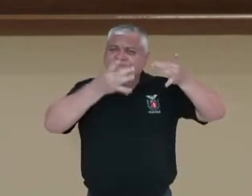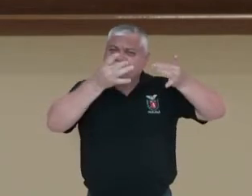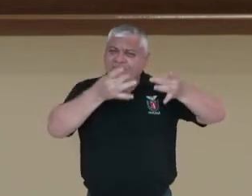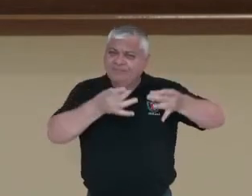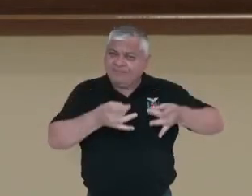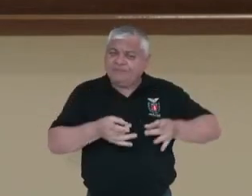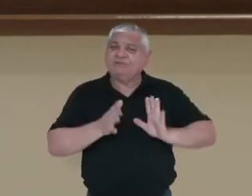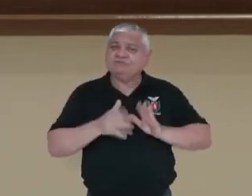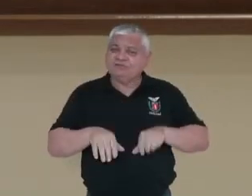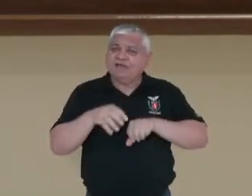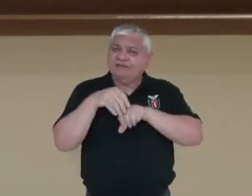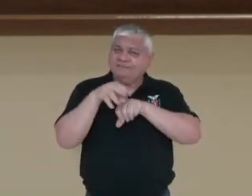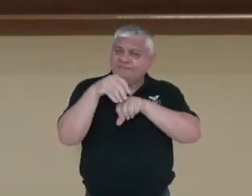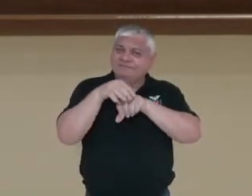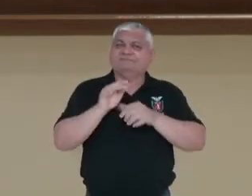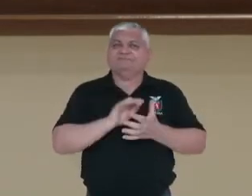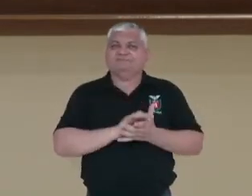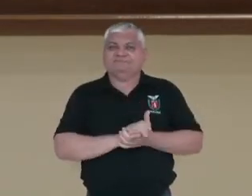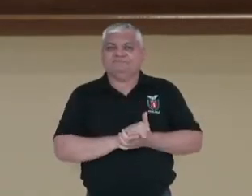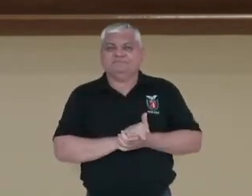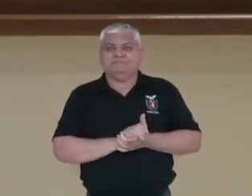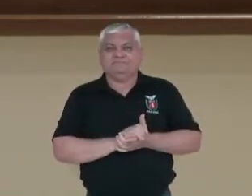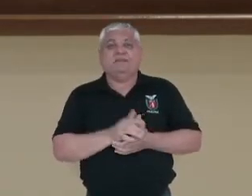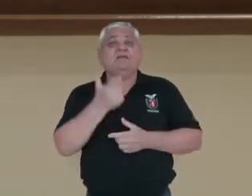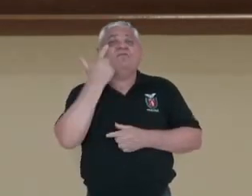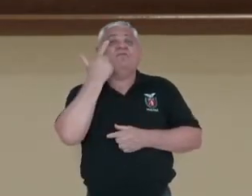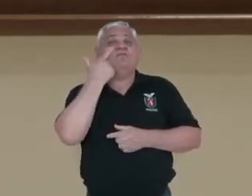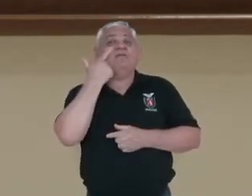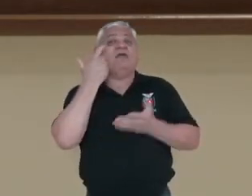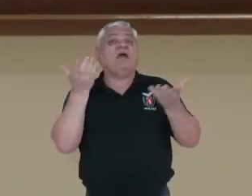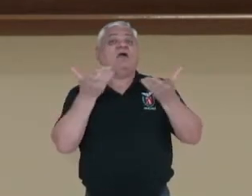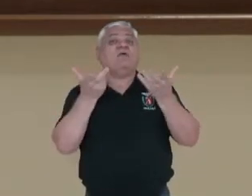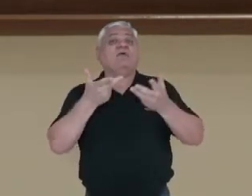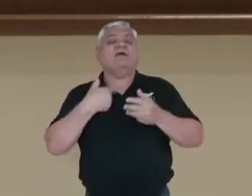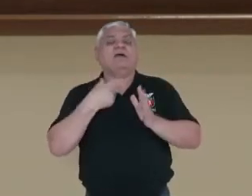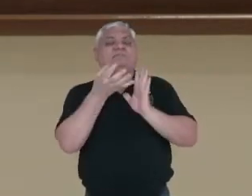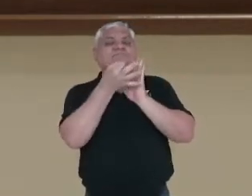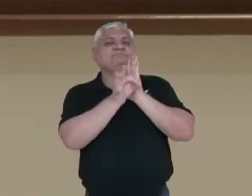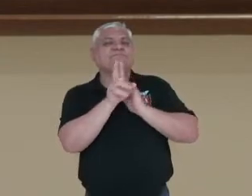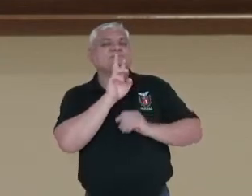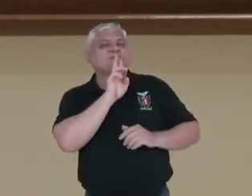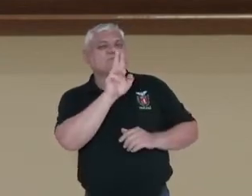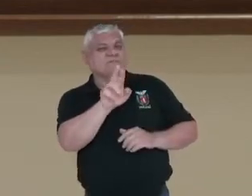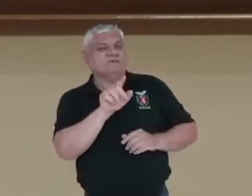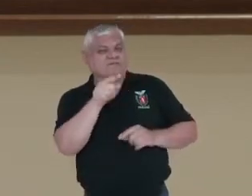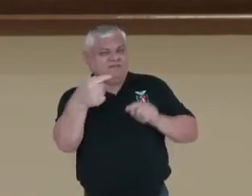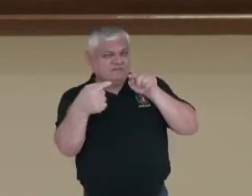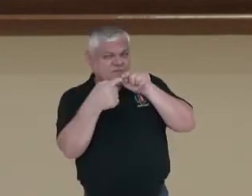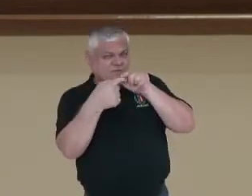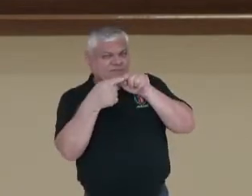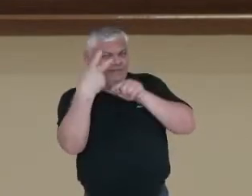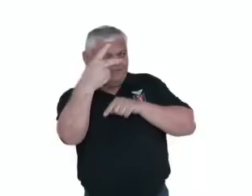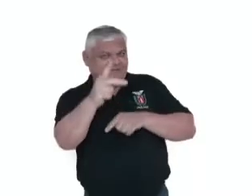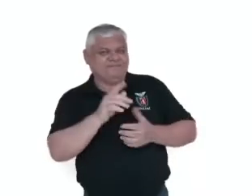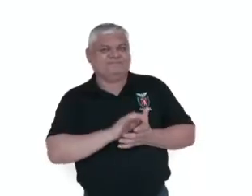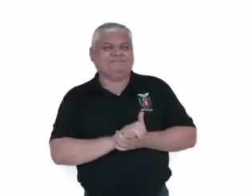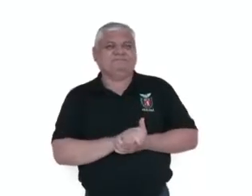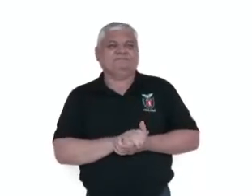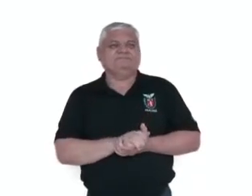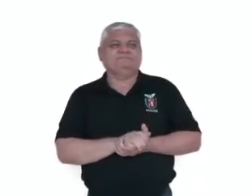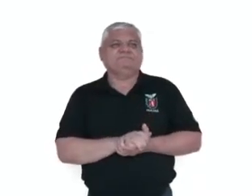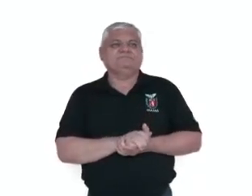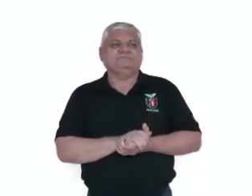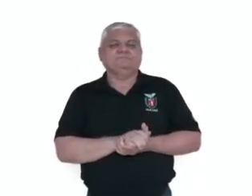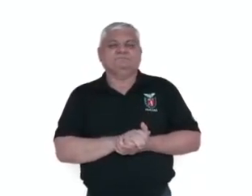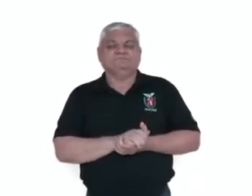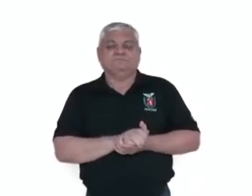mim aqui para vocês. Então, acompanhem lá na tela a correção e veja se está parecido.